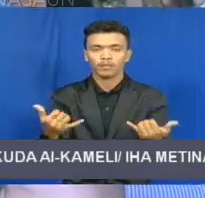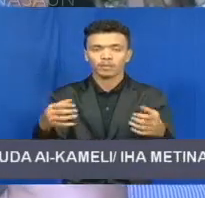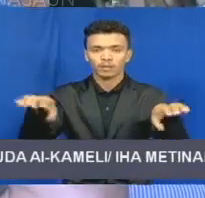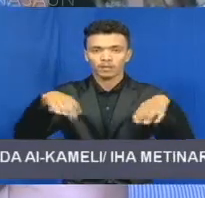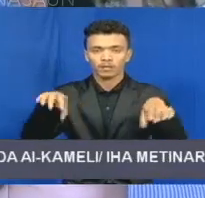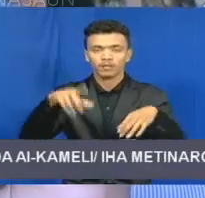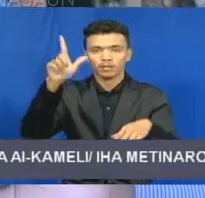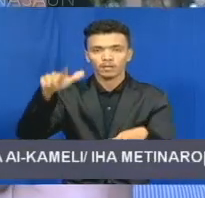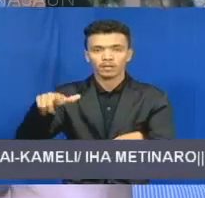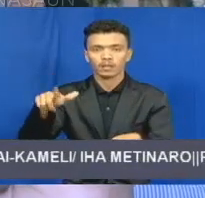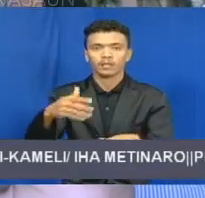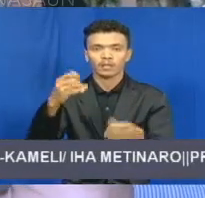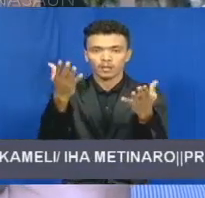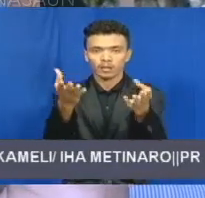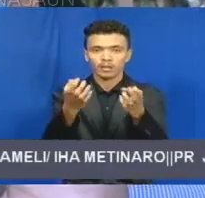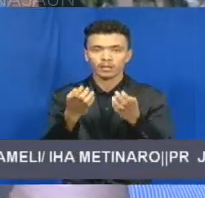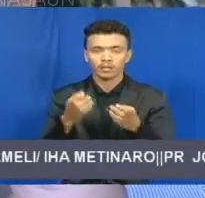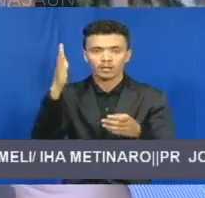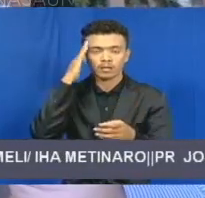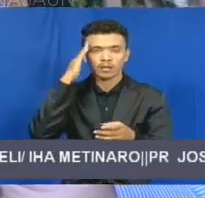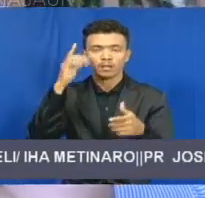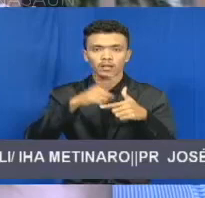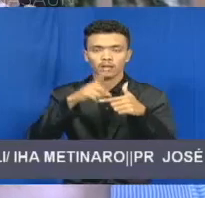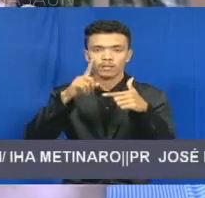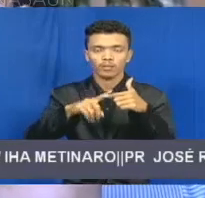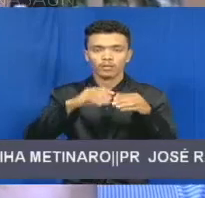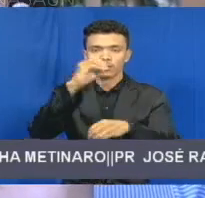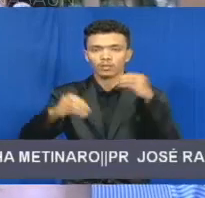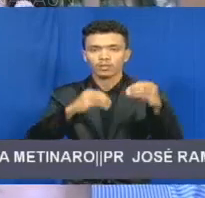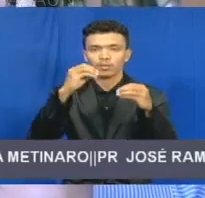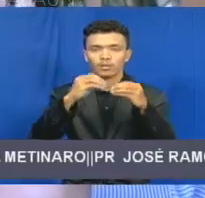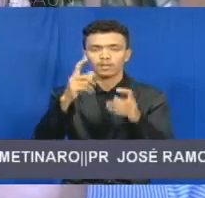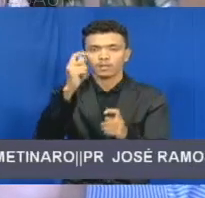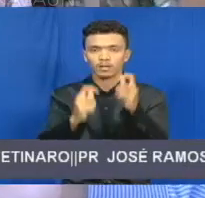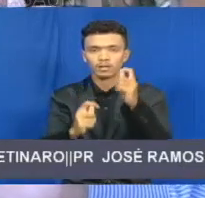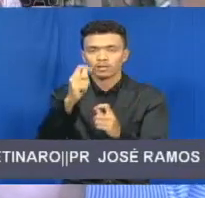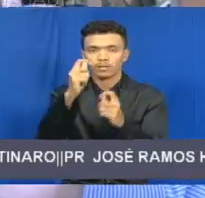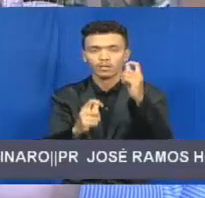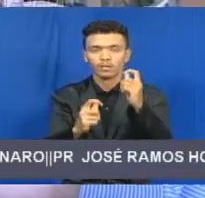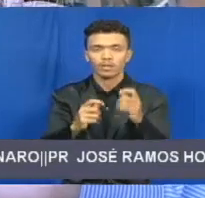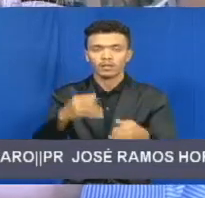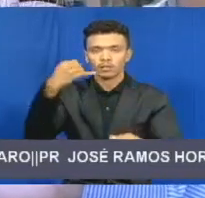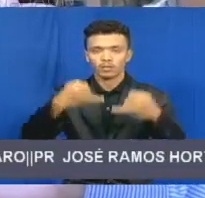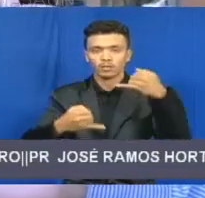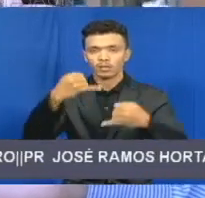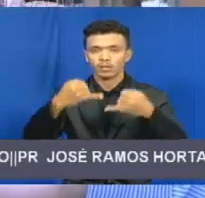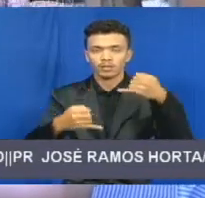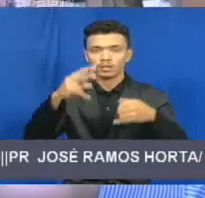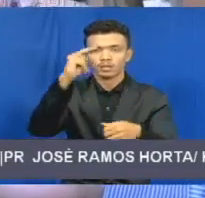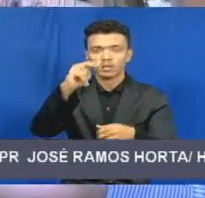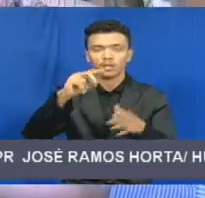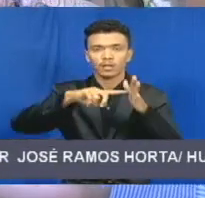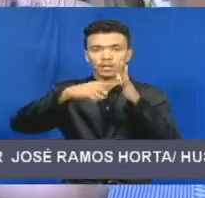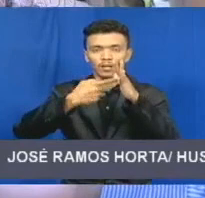moro e tuan, e anto a ocar hatene, e de selikmos ba, konaba be Supremo Tribunal nean, que justiça nean, que